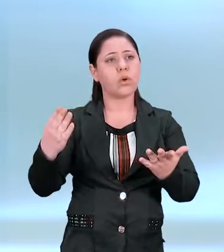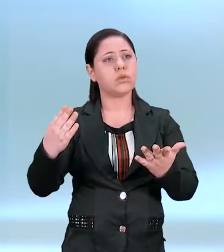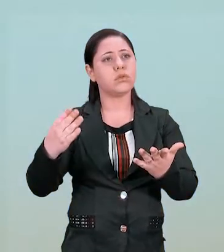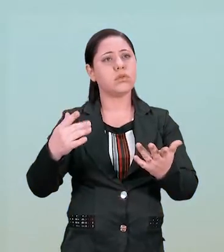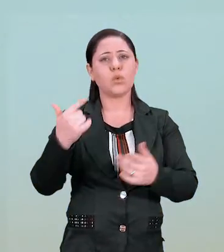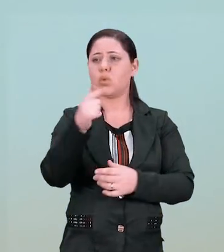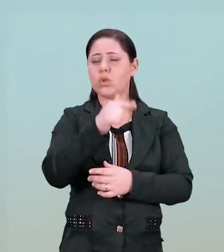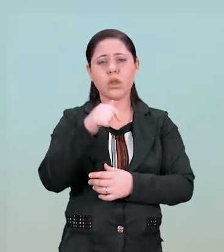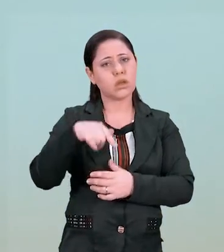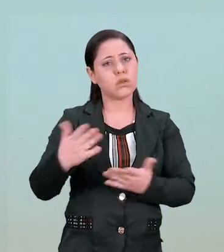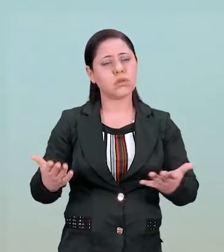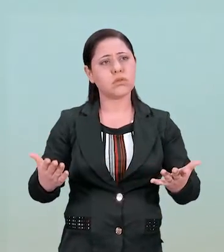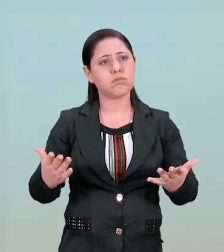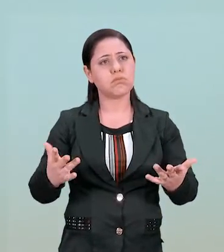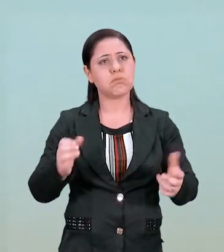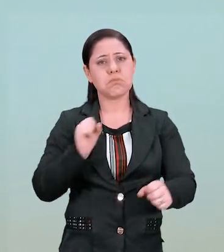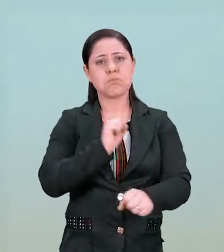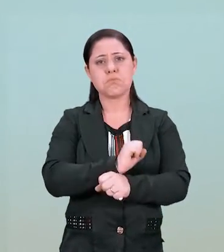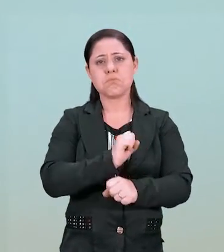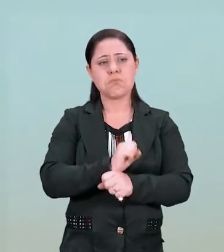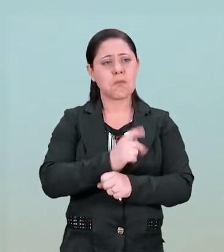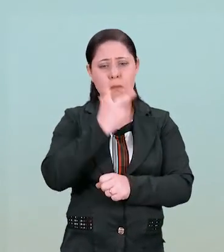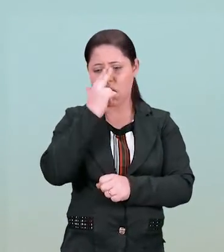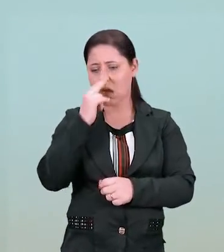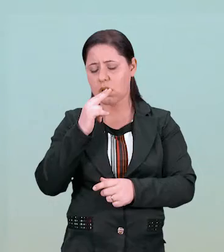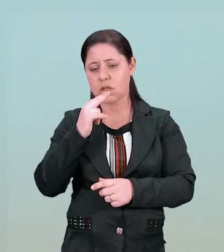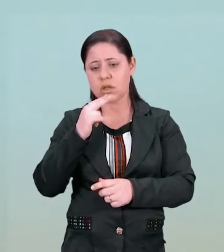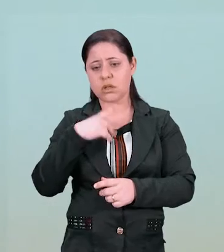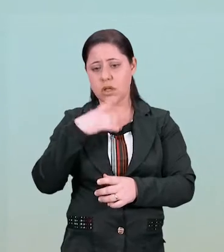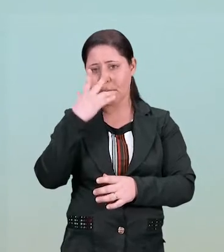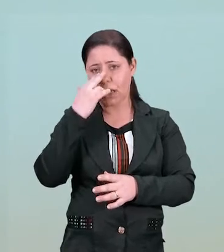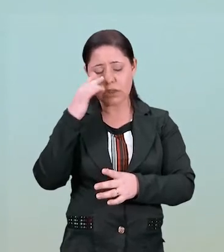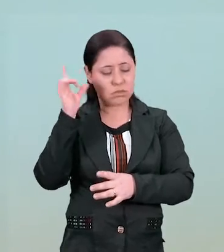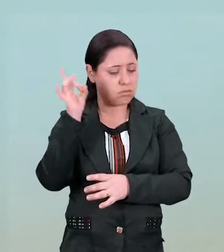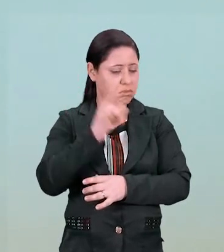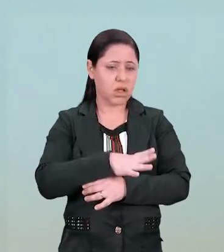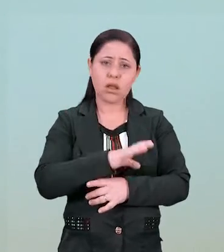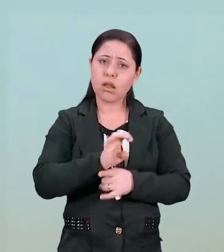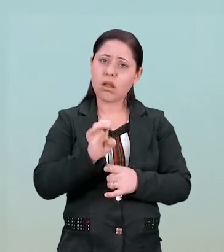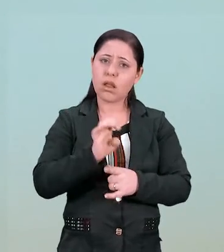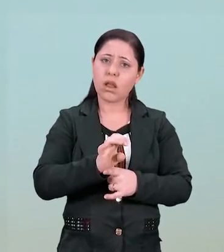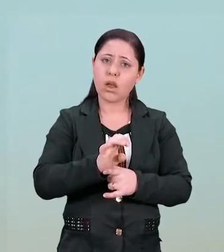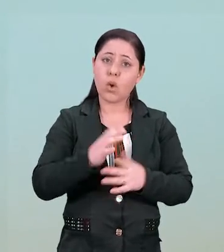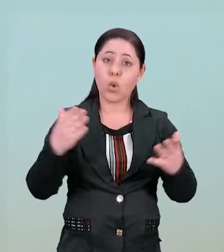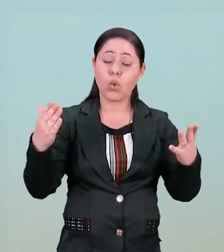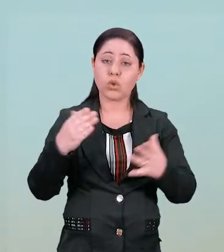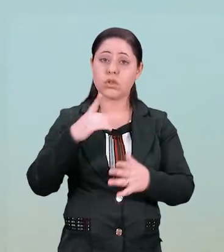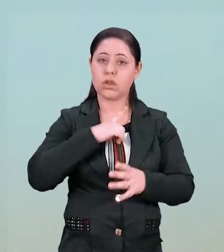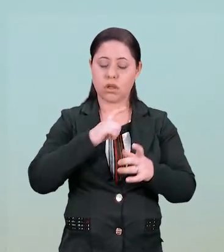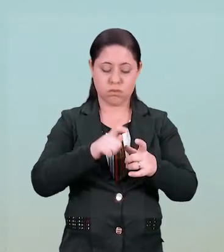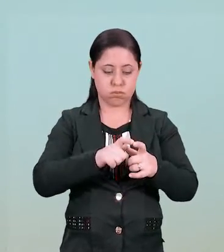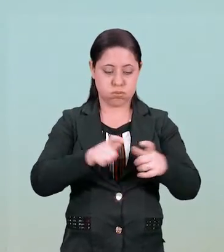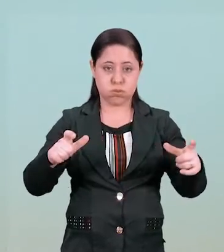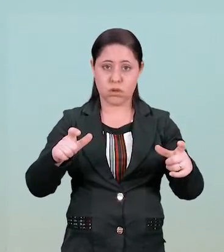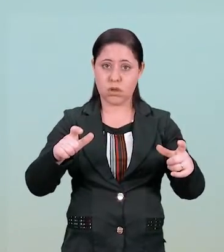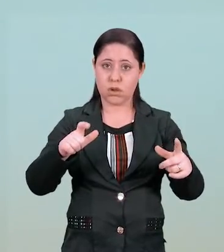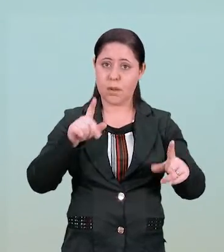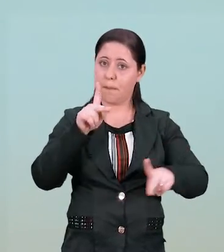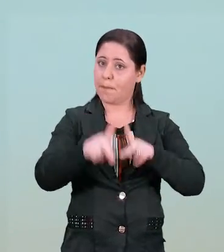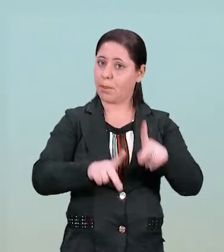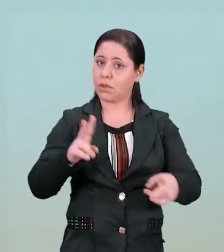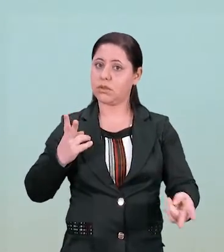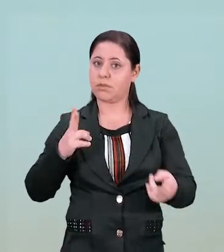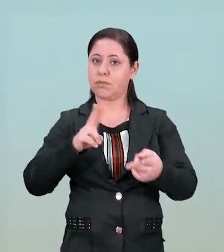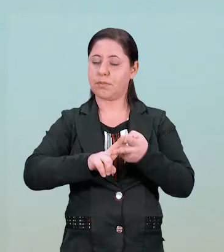de sermos, hoje, o Estado, per capita, tem a maior população carcerária do país, se fôssemos